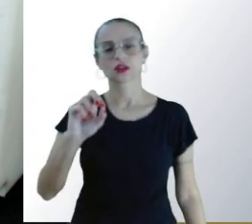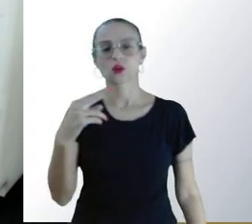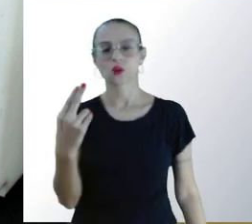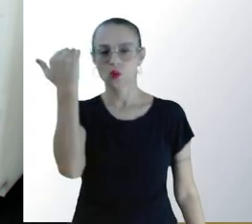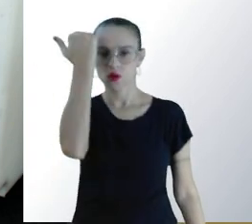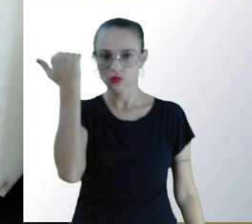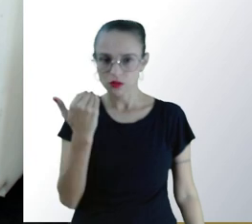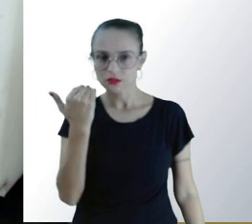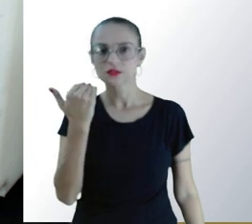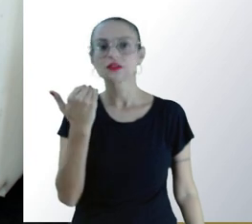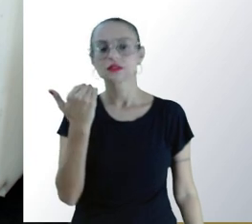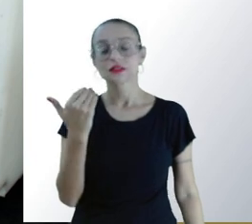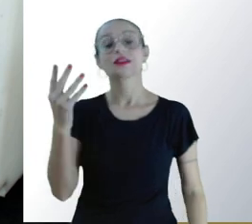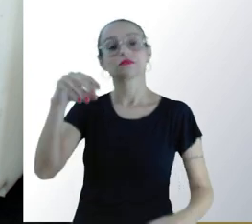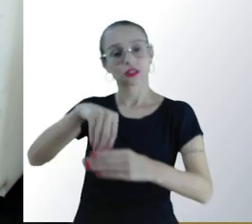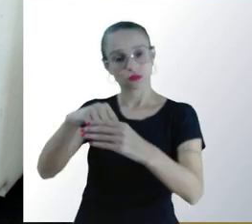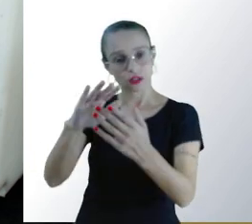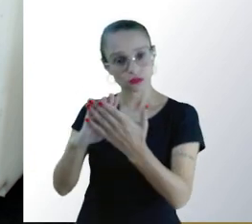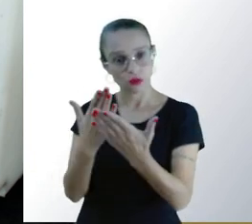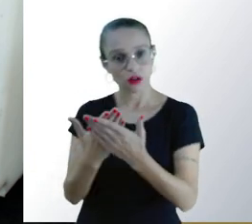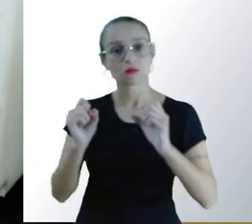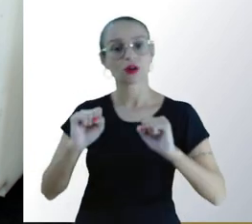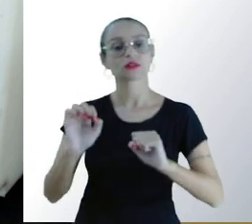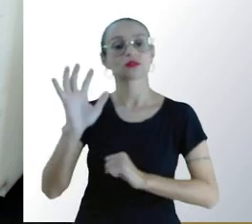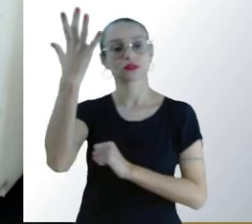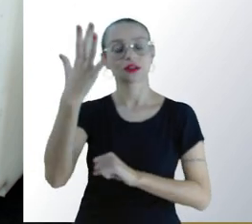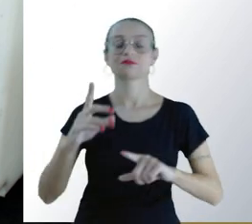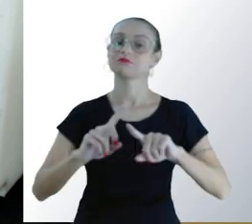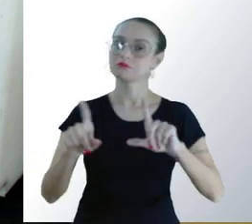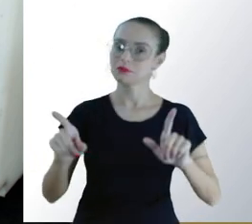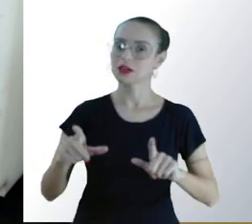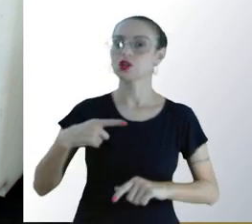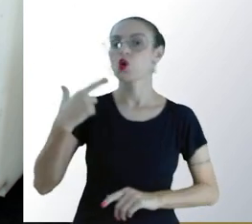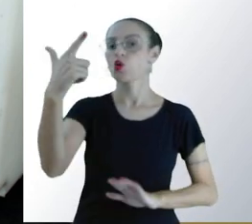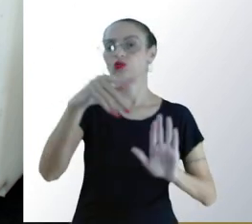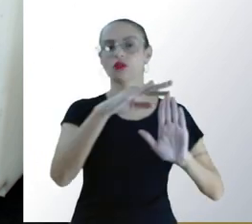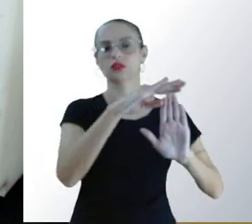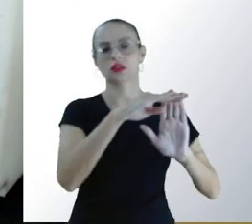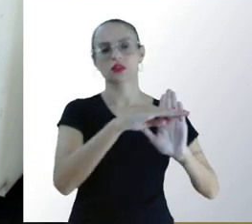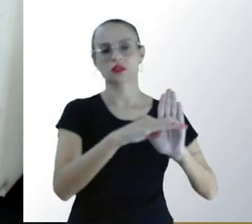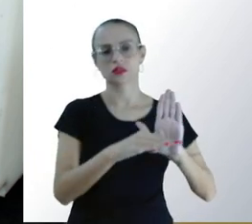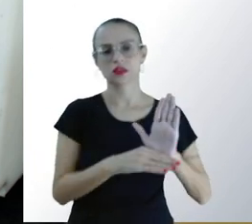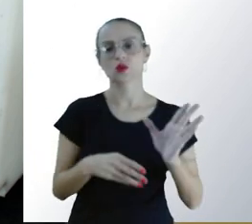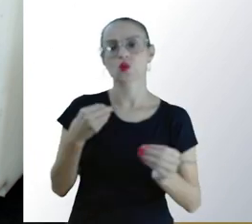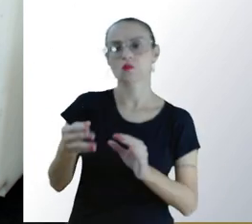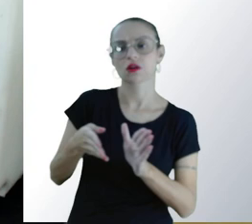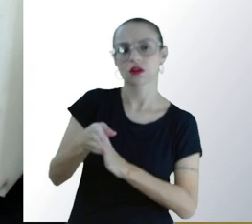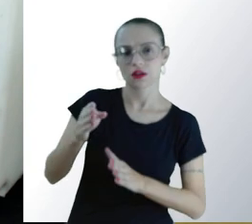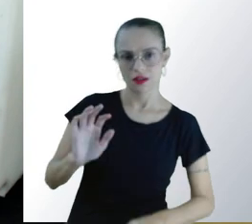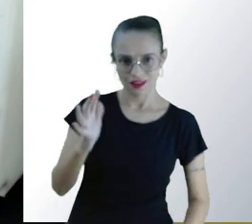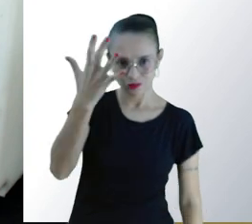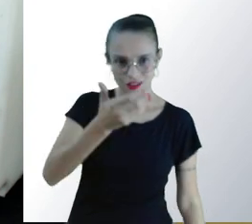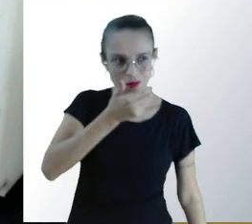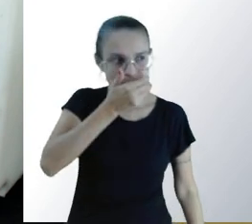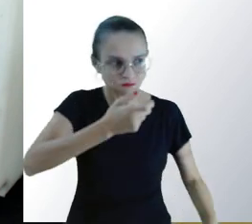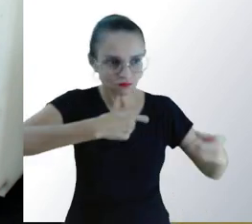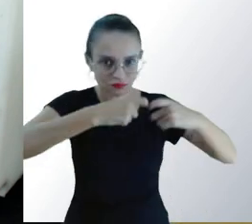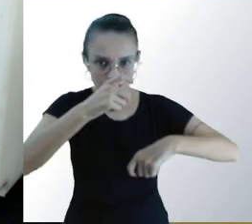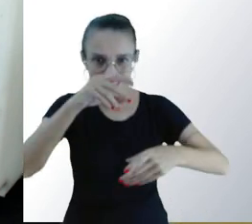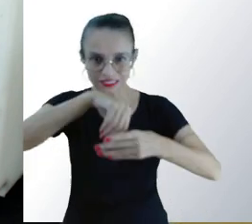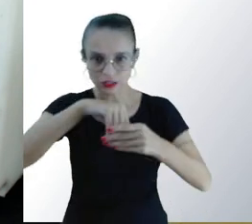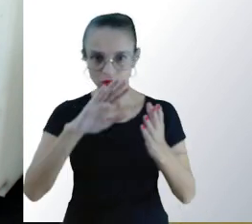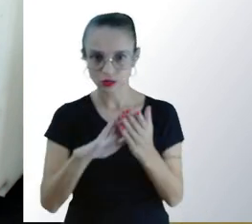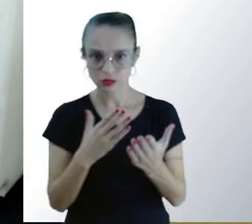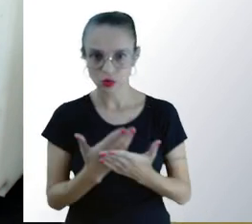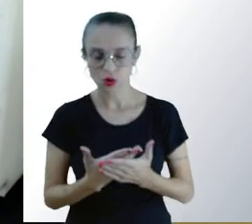demência aconteça na escola. Mas aí a gente tem outros encaminhamentos para acontecer. O estupro propriamente dito na